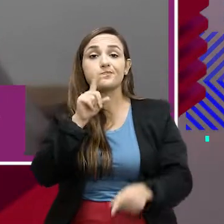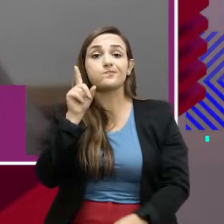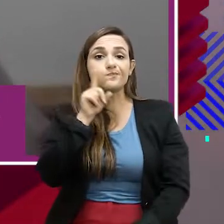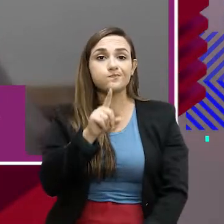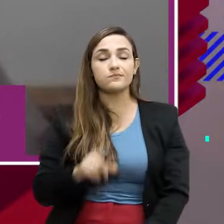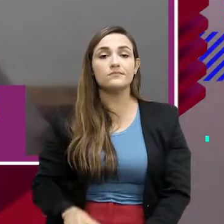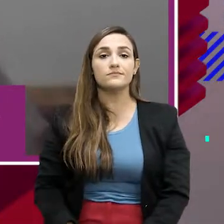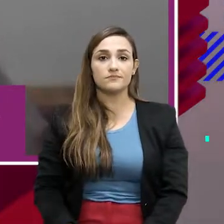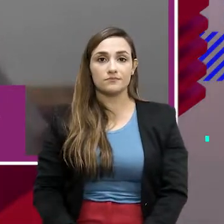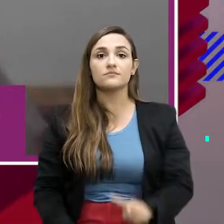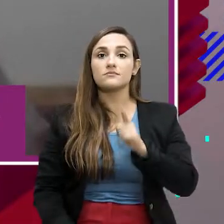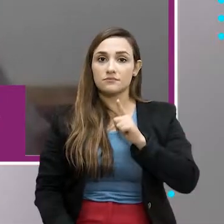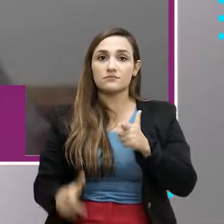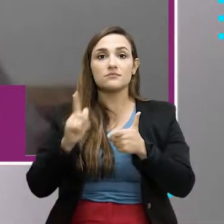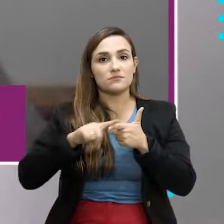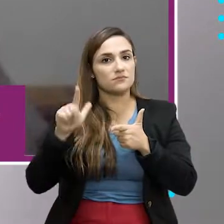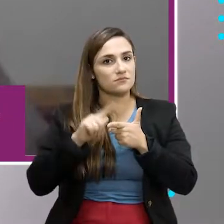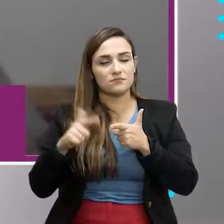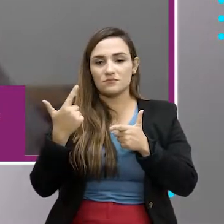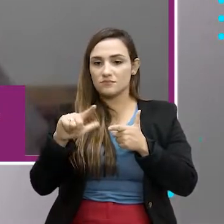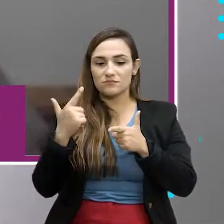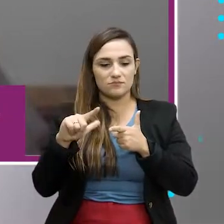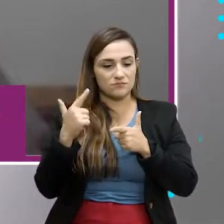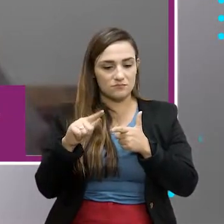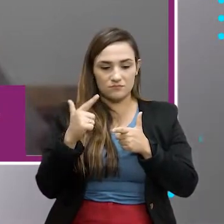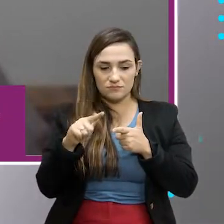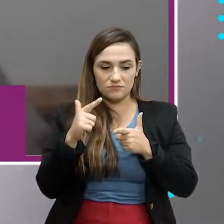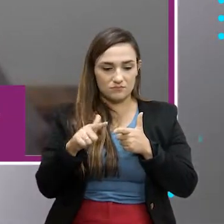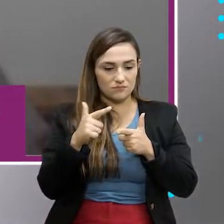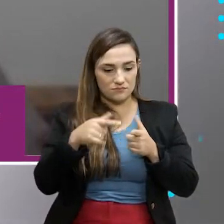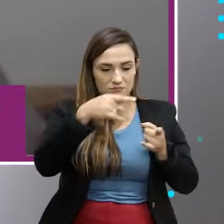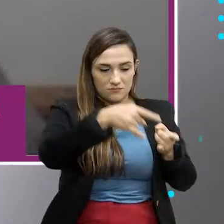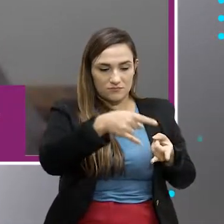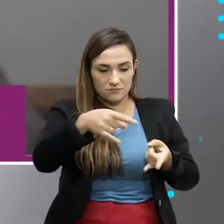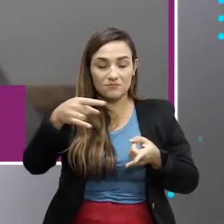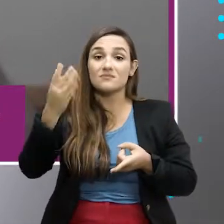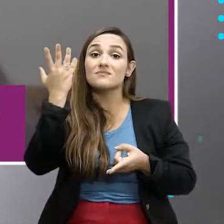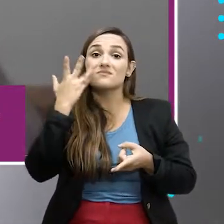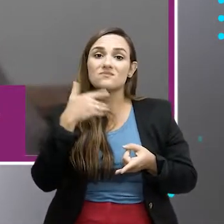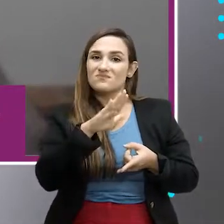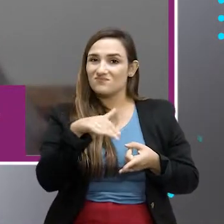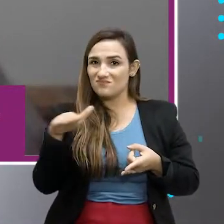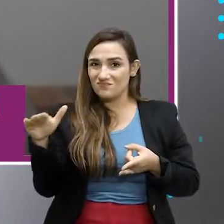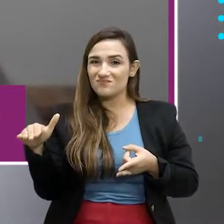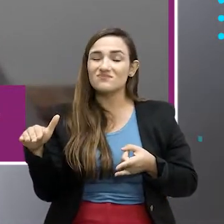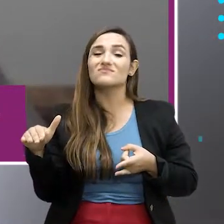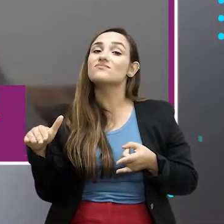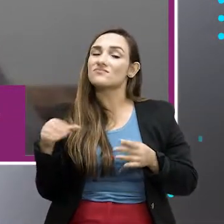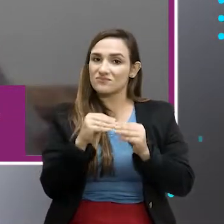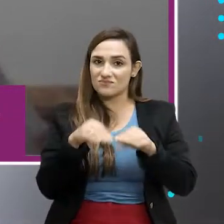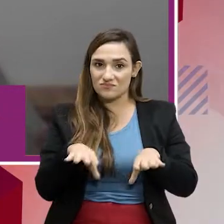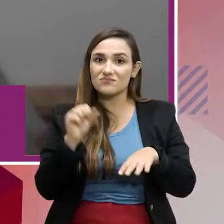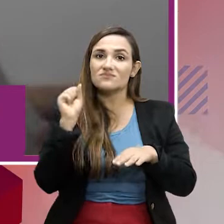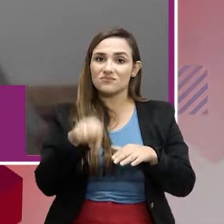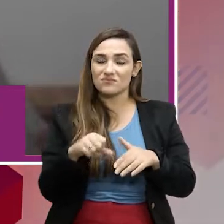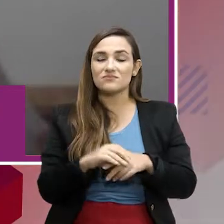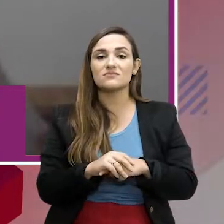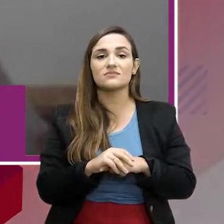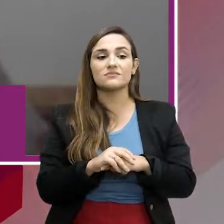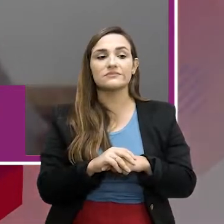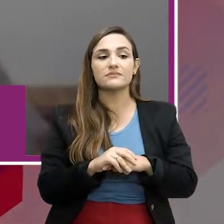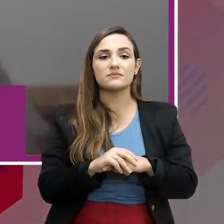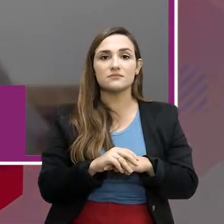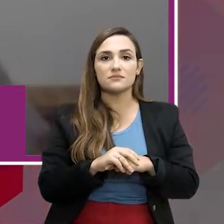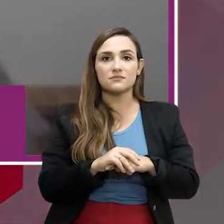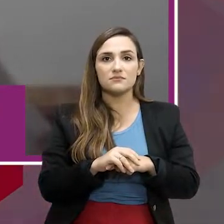mundo. Nos Estados Unidos, né, eles estão tendo problema com leito pediátrico, né, as crianças foram afetadas de uma maneira